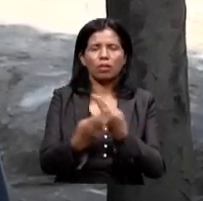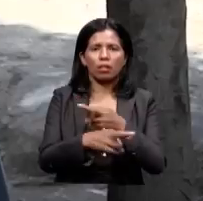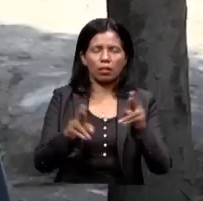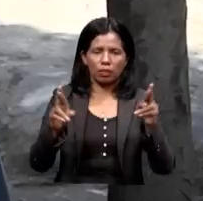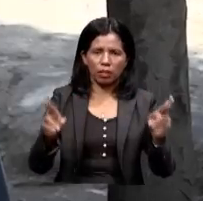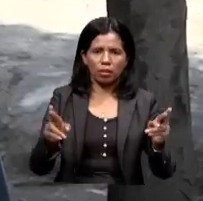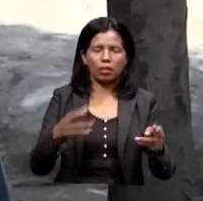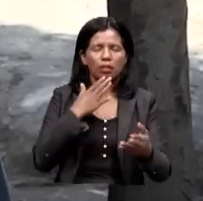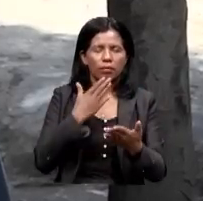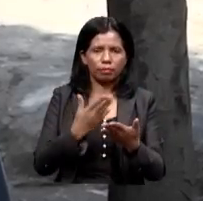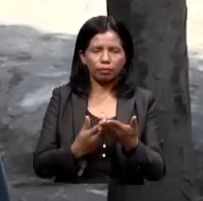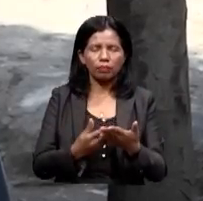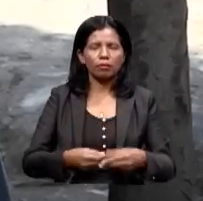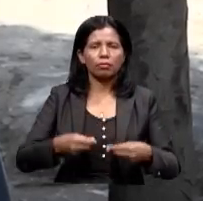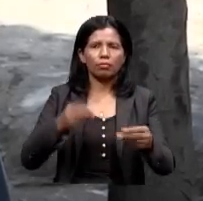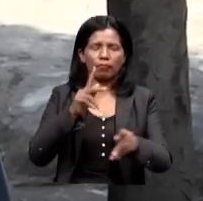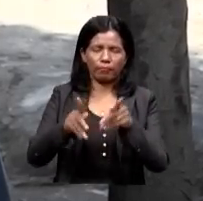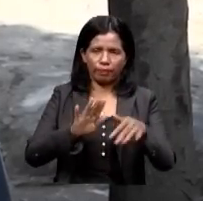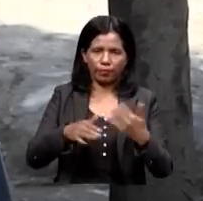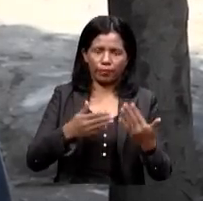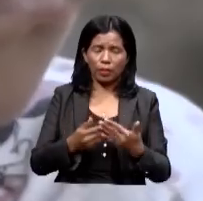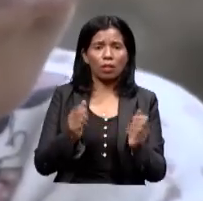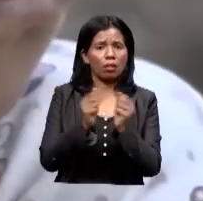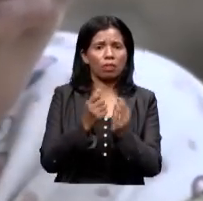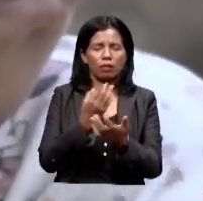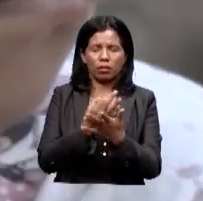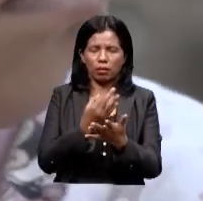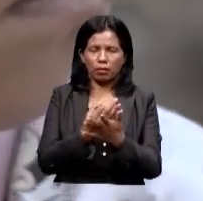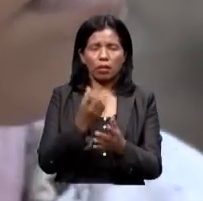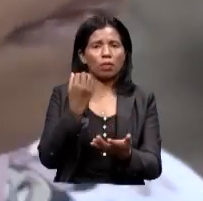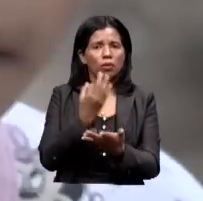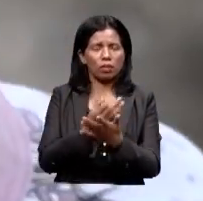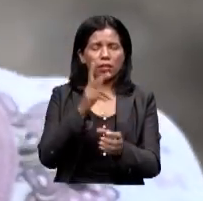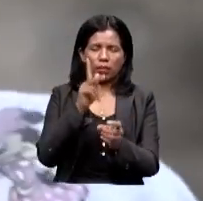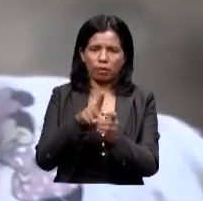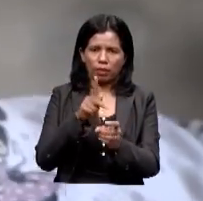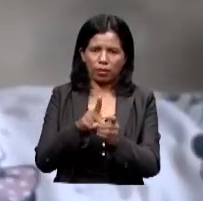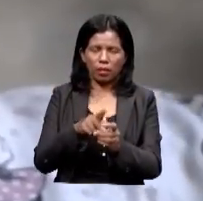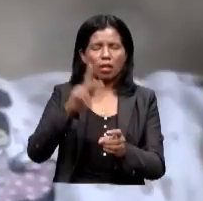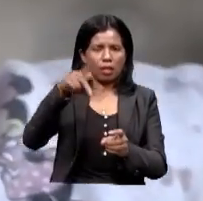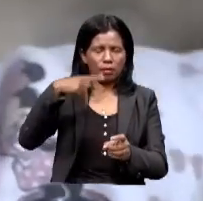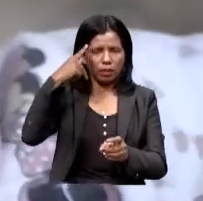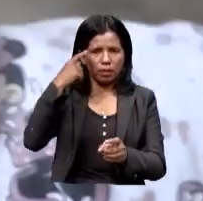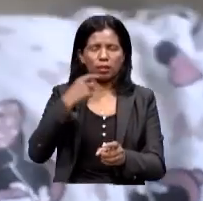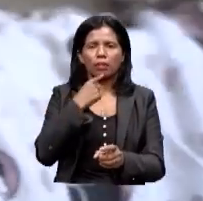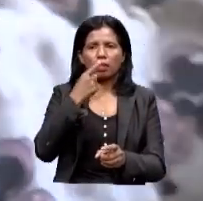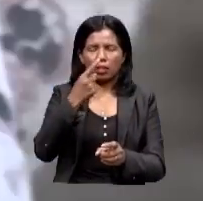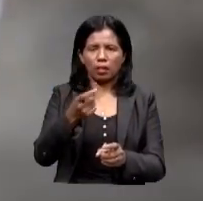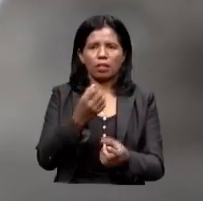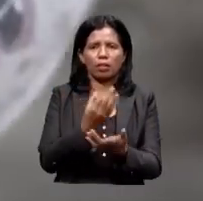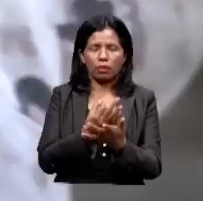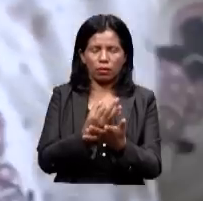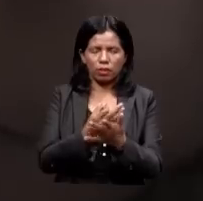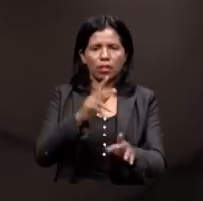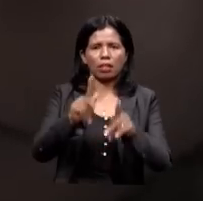nebe beneficia povo. O orçamento husi fundo petrolífero nebe babain politiko sira dehang osam